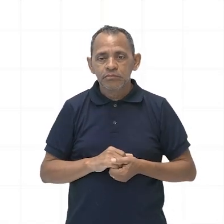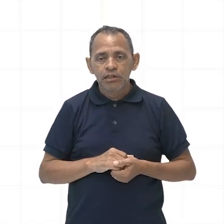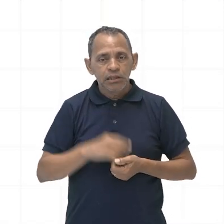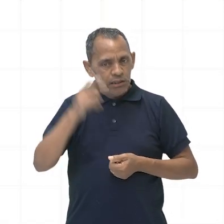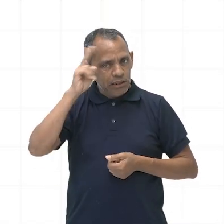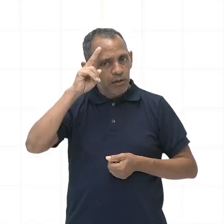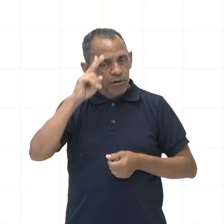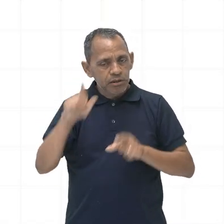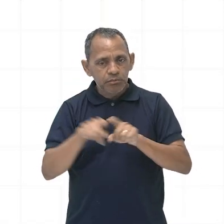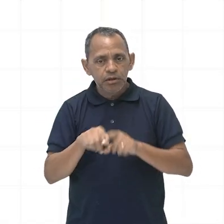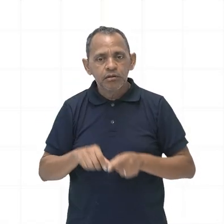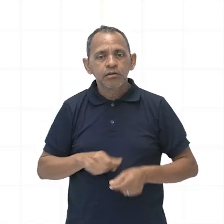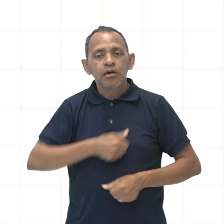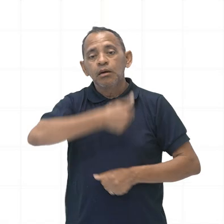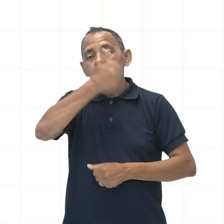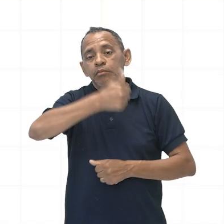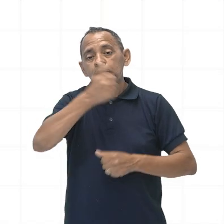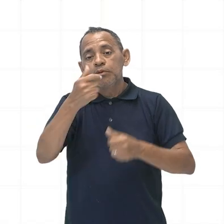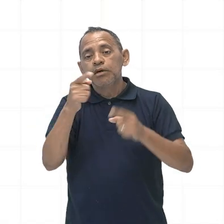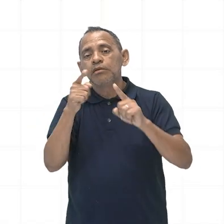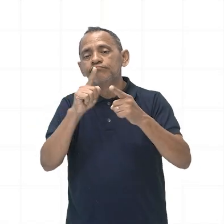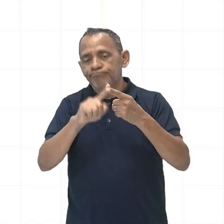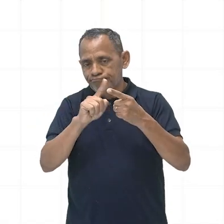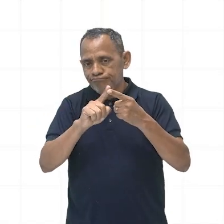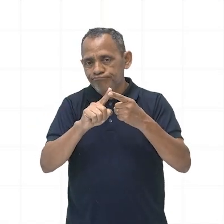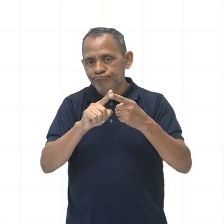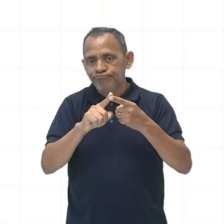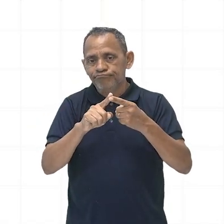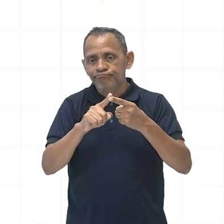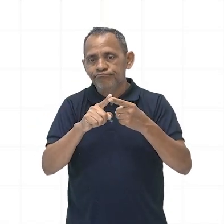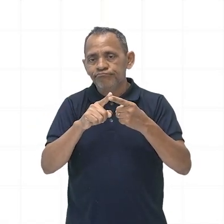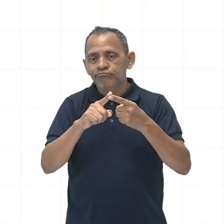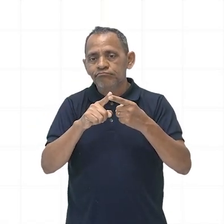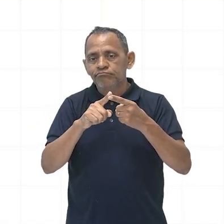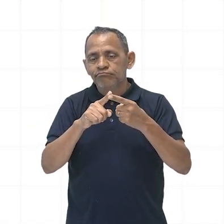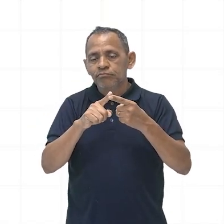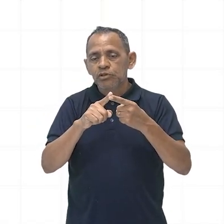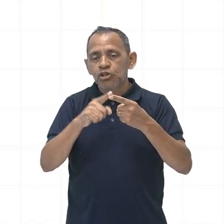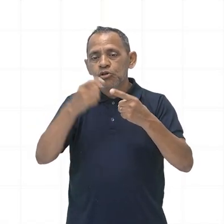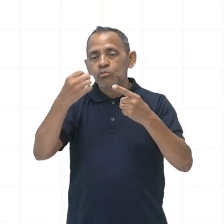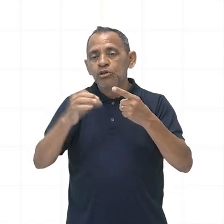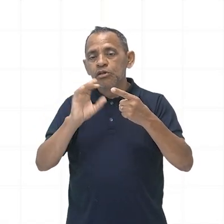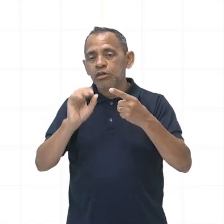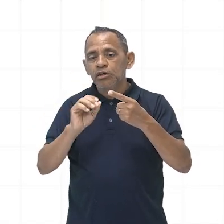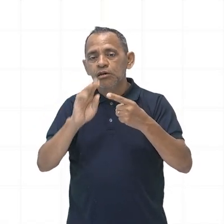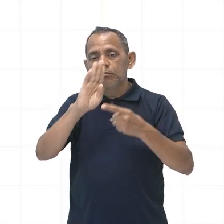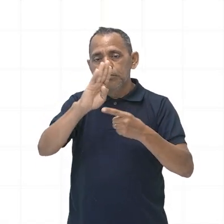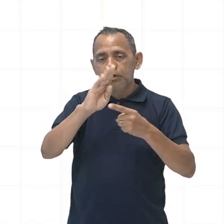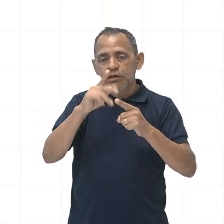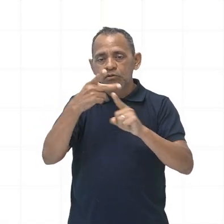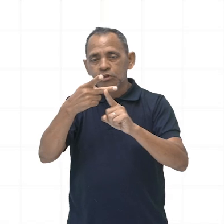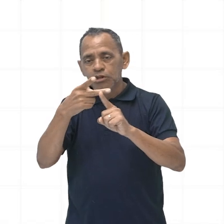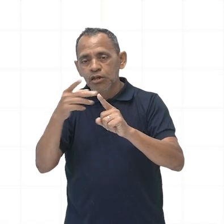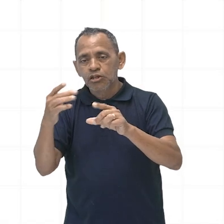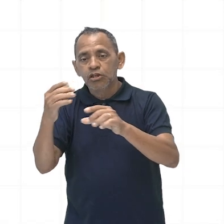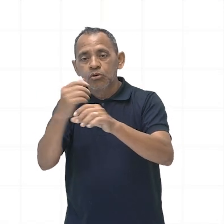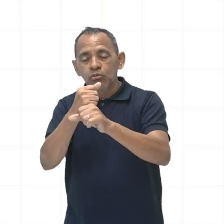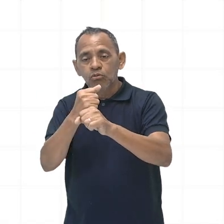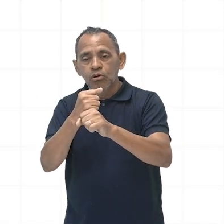as regras? A primeira relação, vamos só recordar aqui. A primeira relação diz que B ao quadrado é